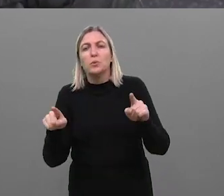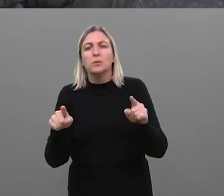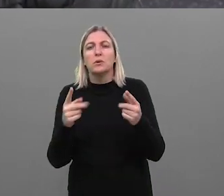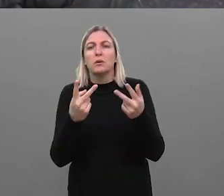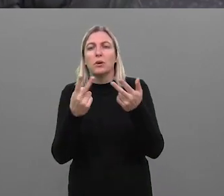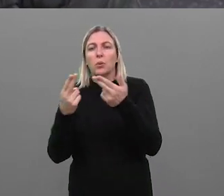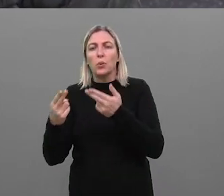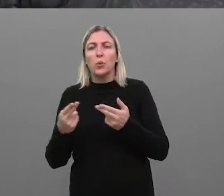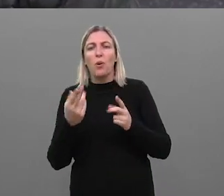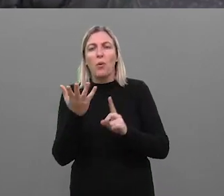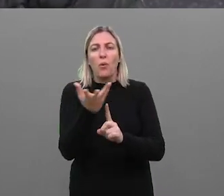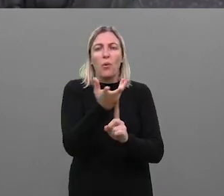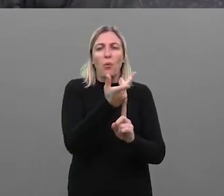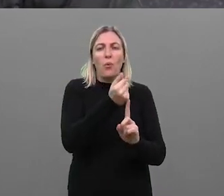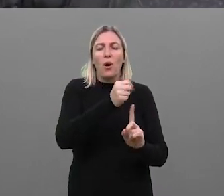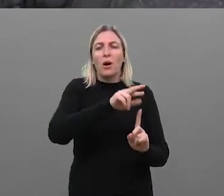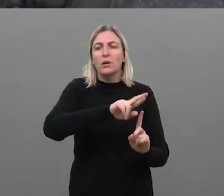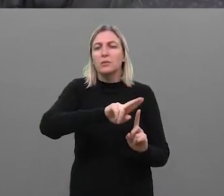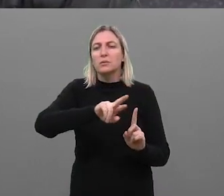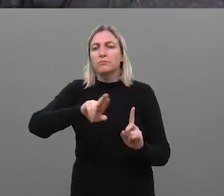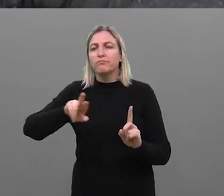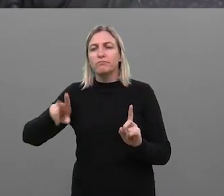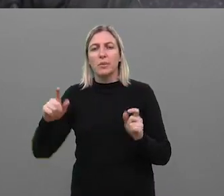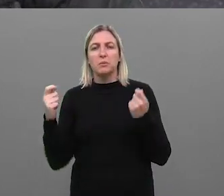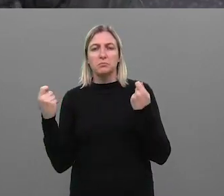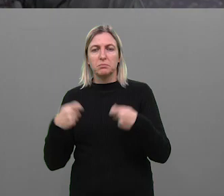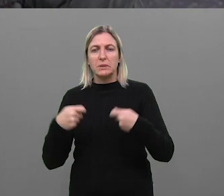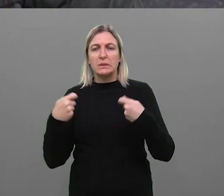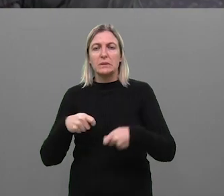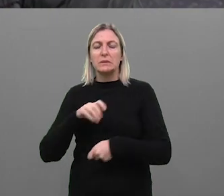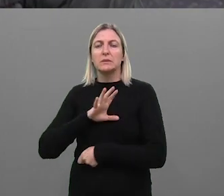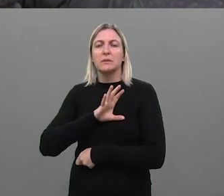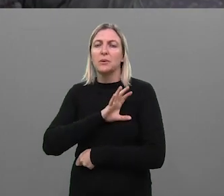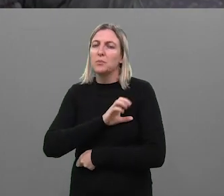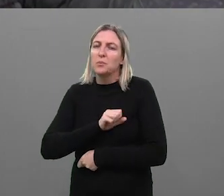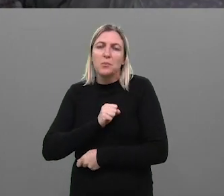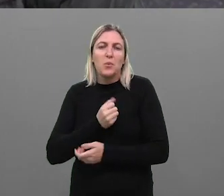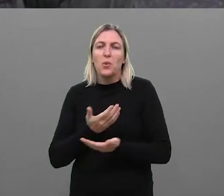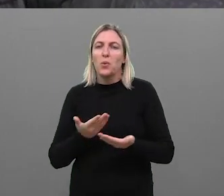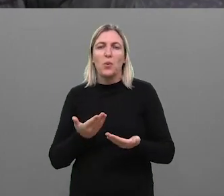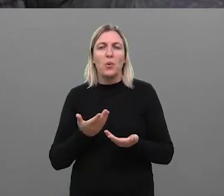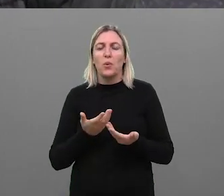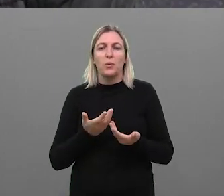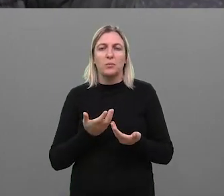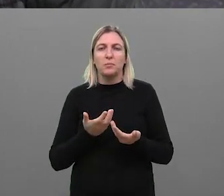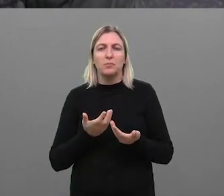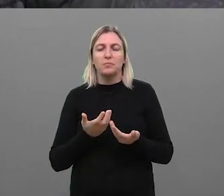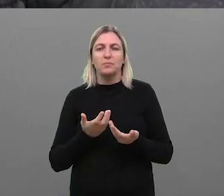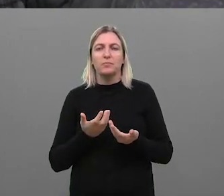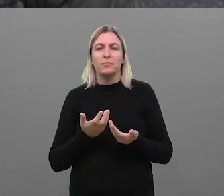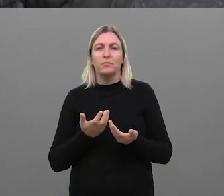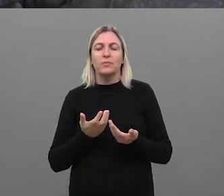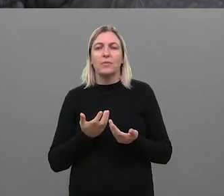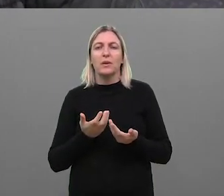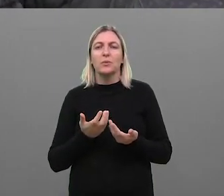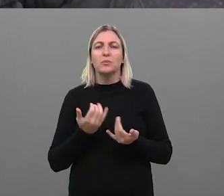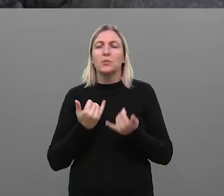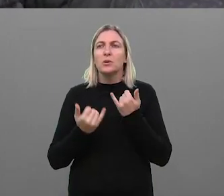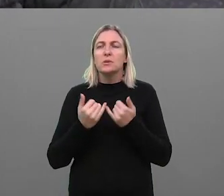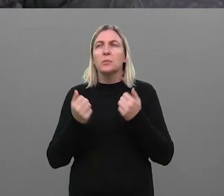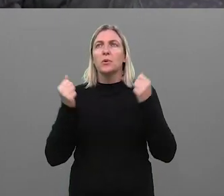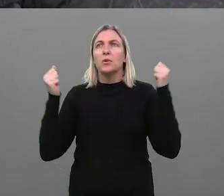mas eu não vejo essa mesma paixão talvez por eu ser músico como é na música e eu acho que é isso de